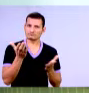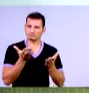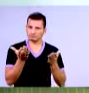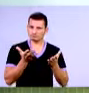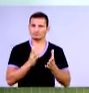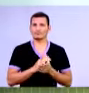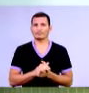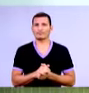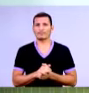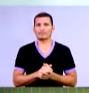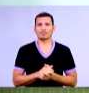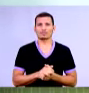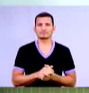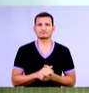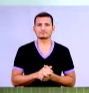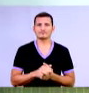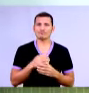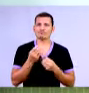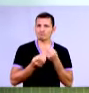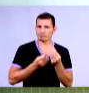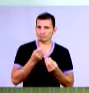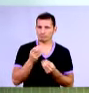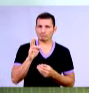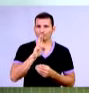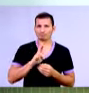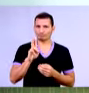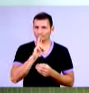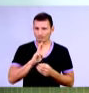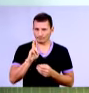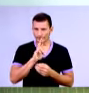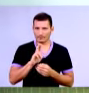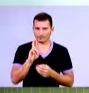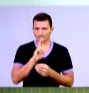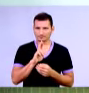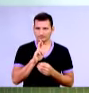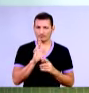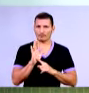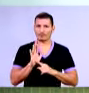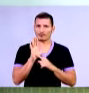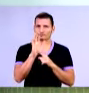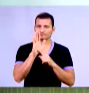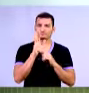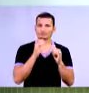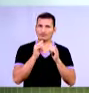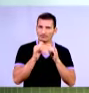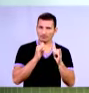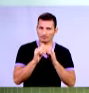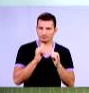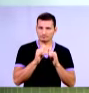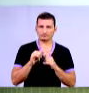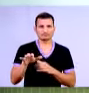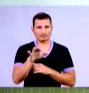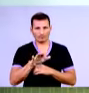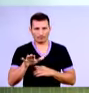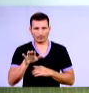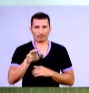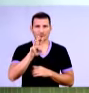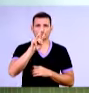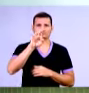né, e como utilizar esses recursos para apresentar informações no ambiente da web,